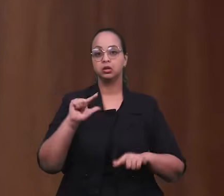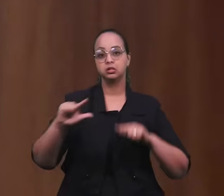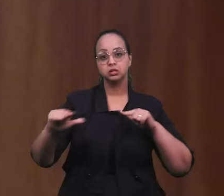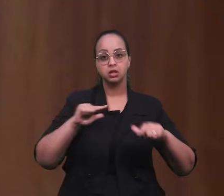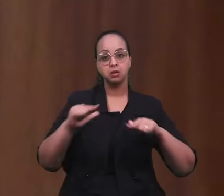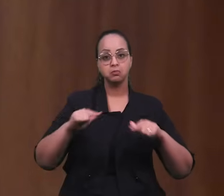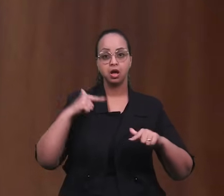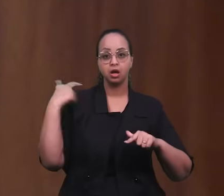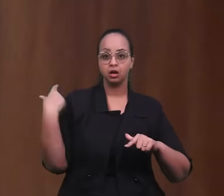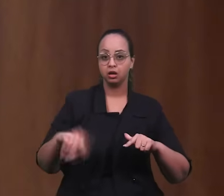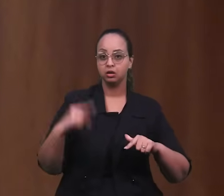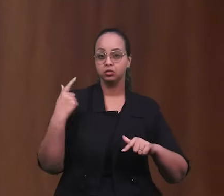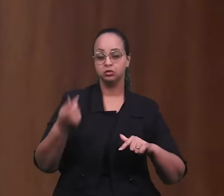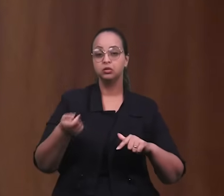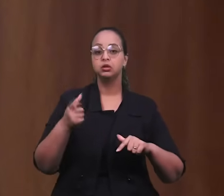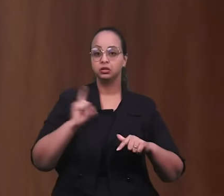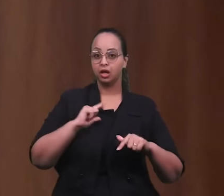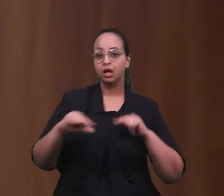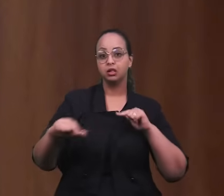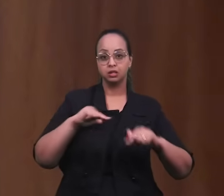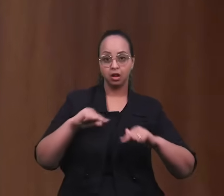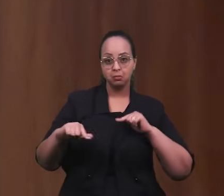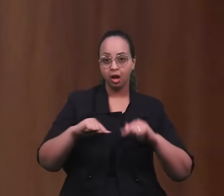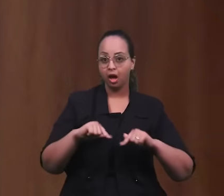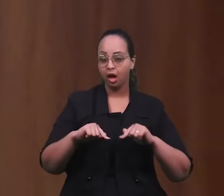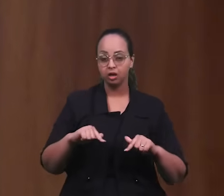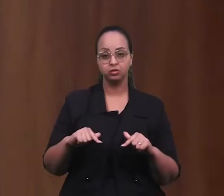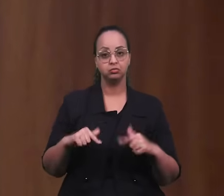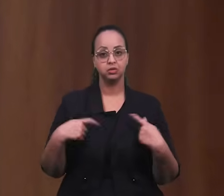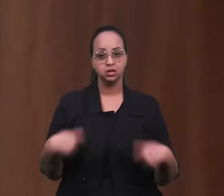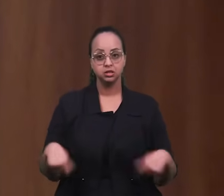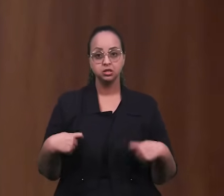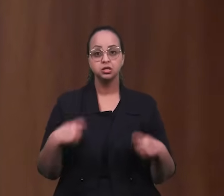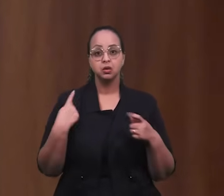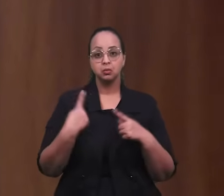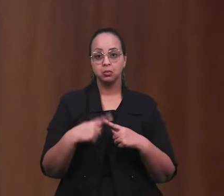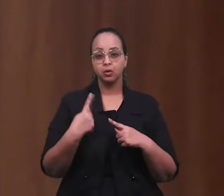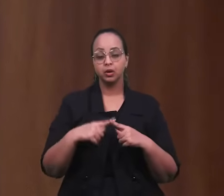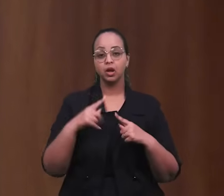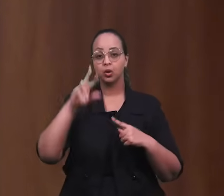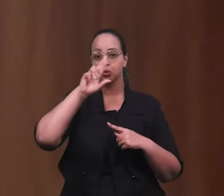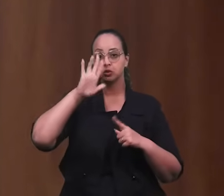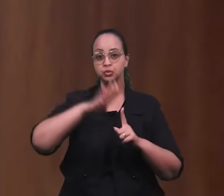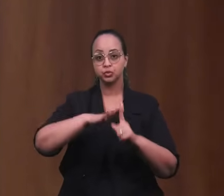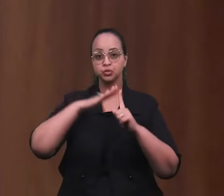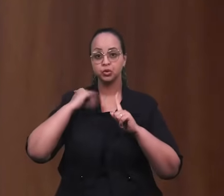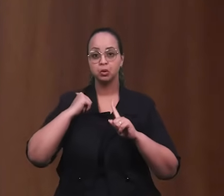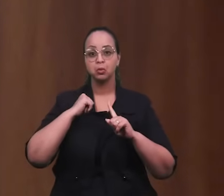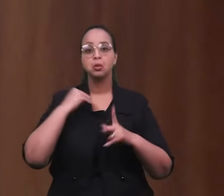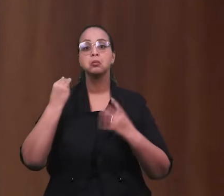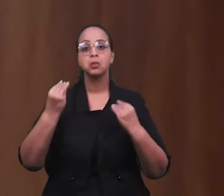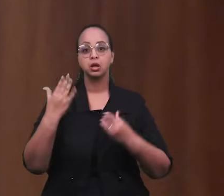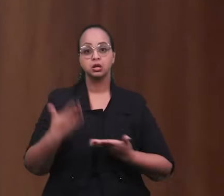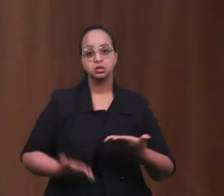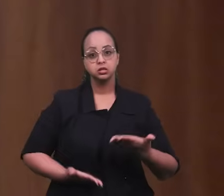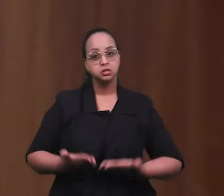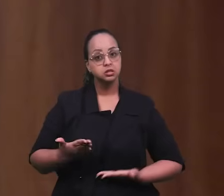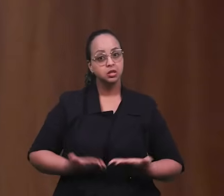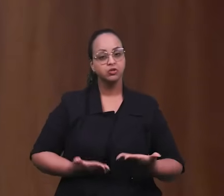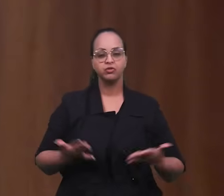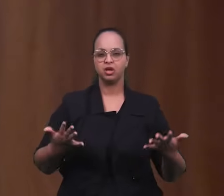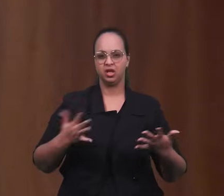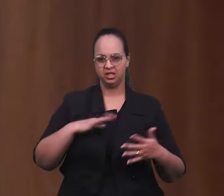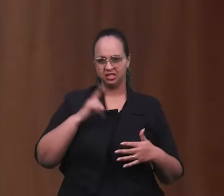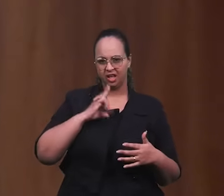o serviço, e é um serviço tão nobre, não é? Porque o diácono ele foi separado para servir, e ele serve